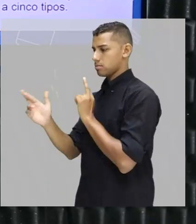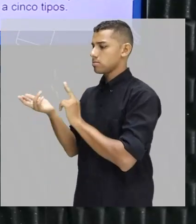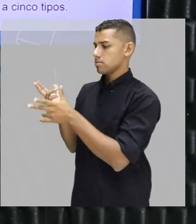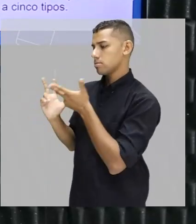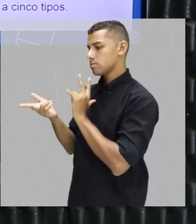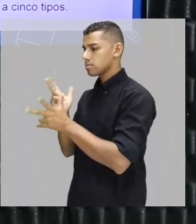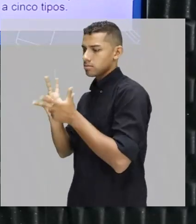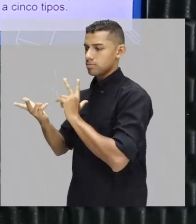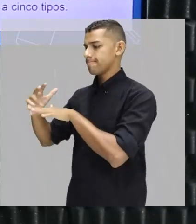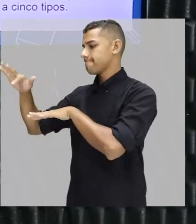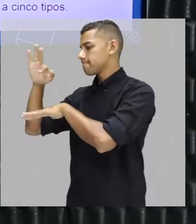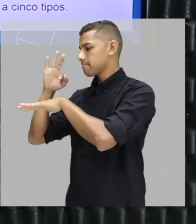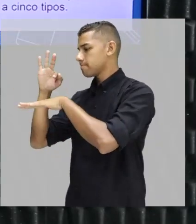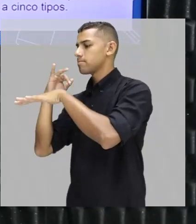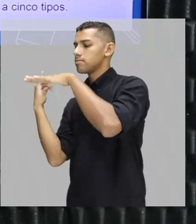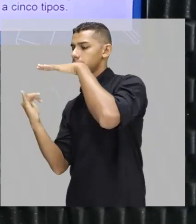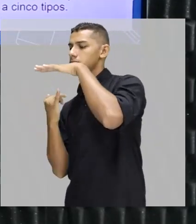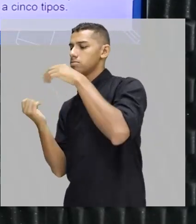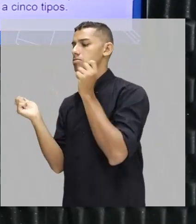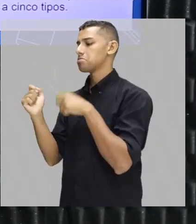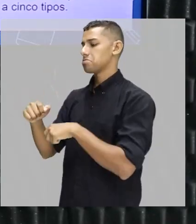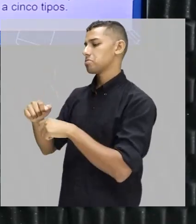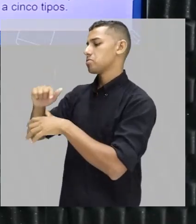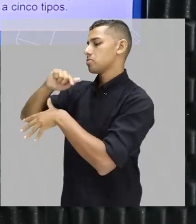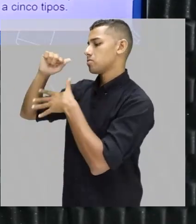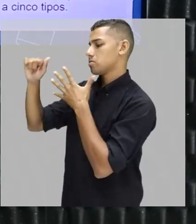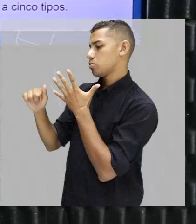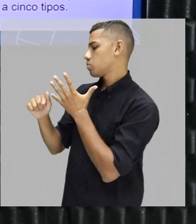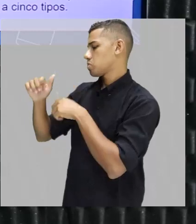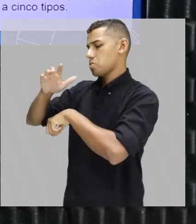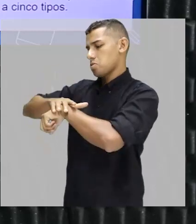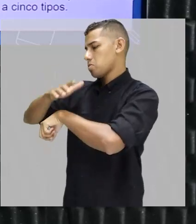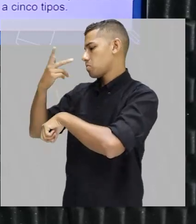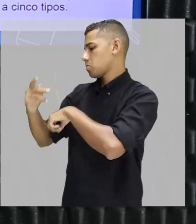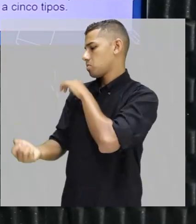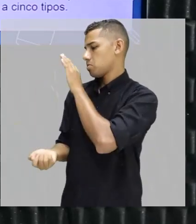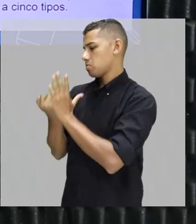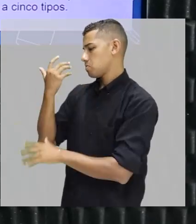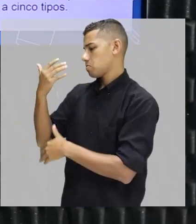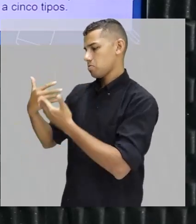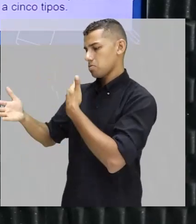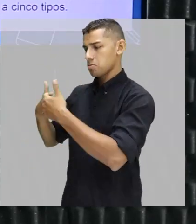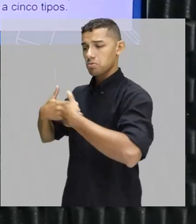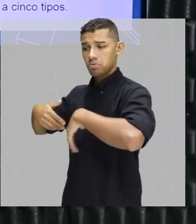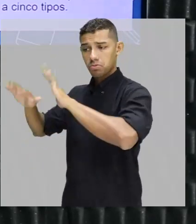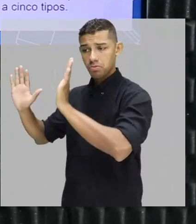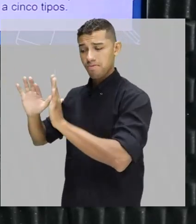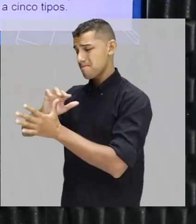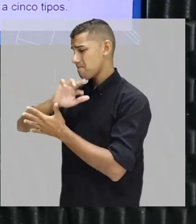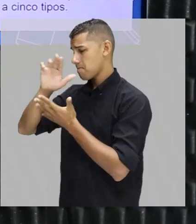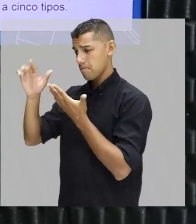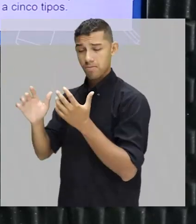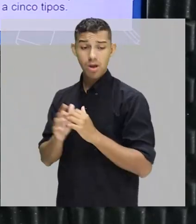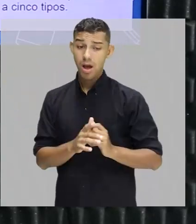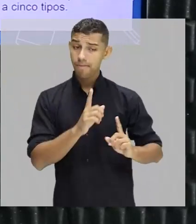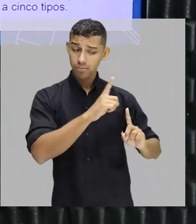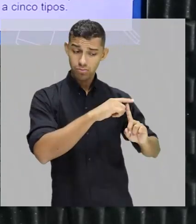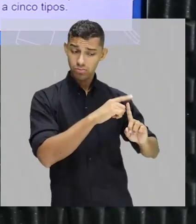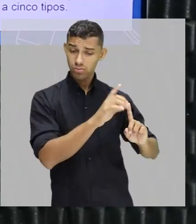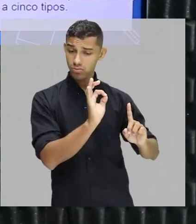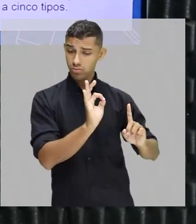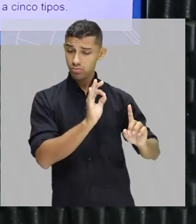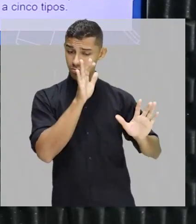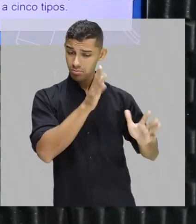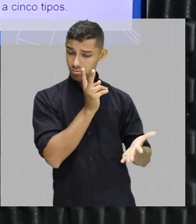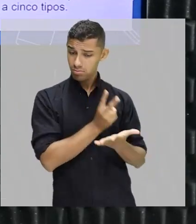sociocomunicativas. Podem surgir gêneros textuais a qualquer momento, já um tipo textual não. Enquanto os tipos textuais